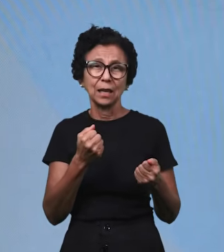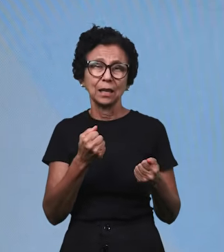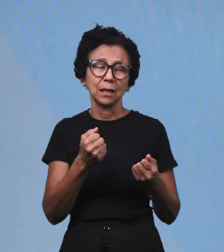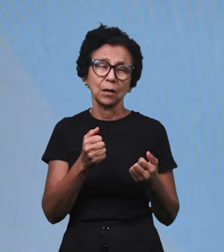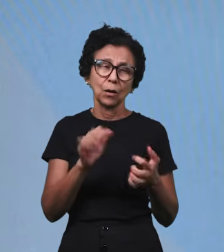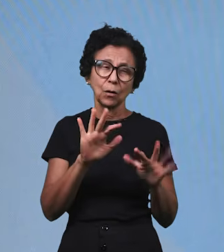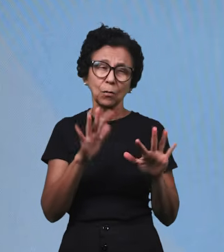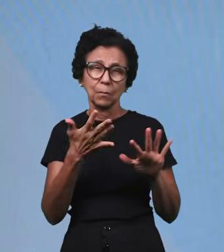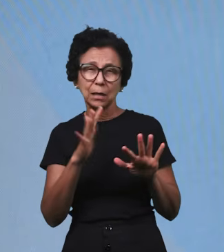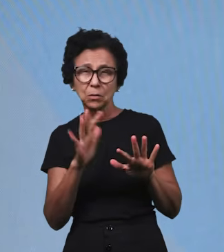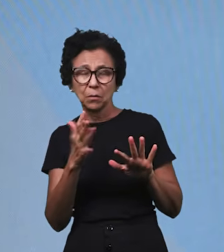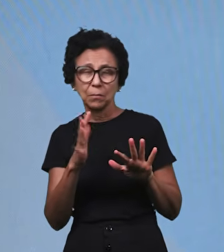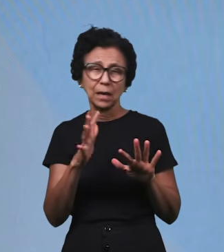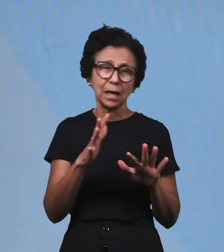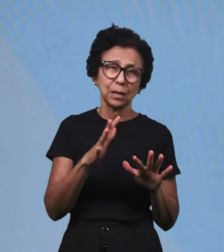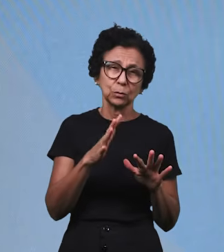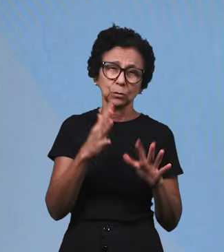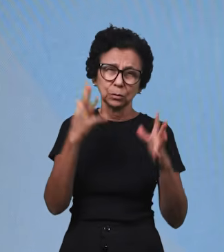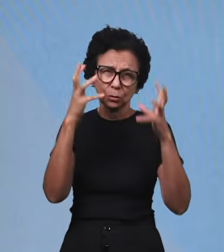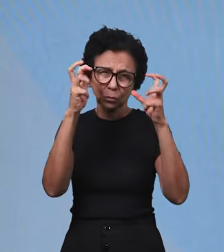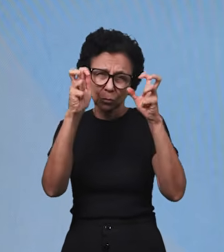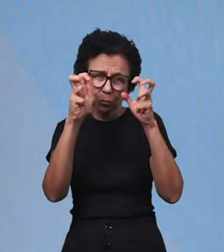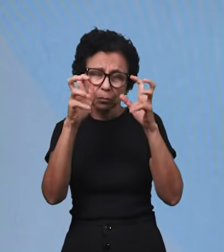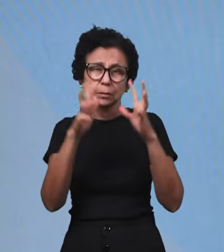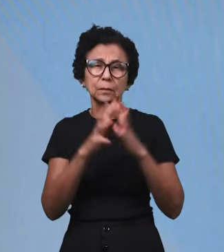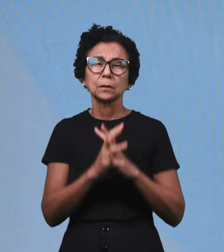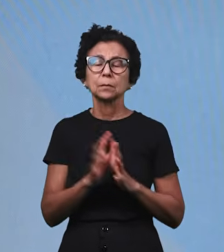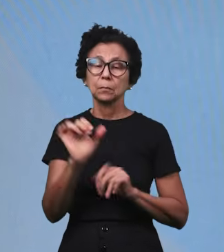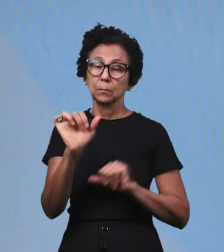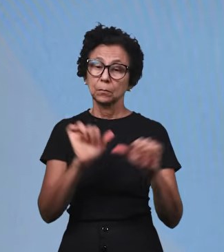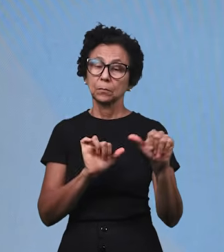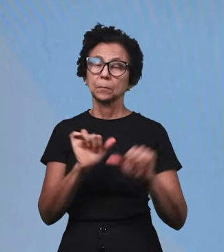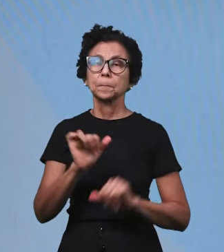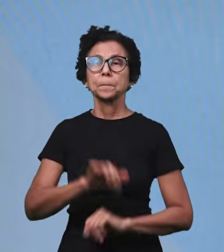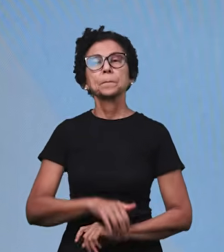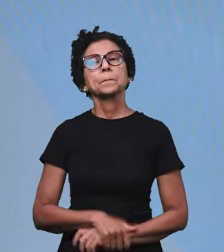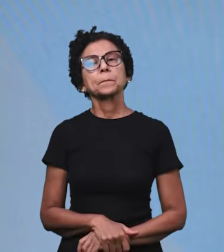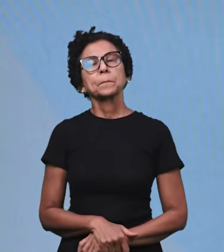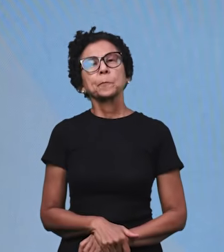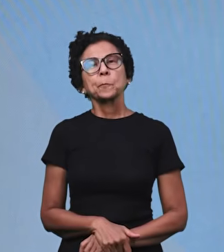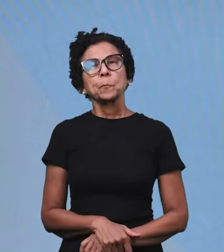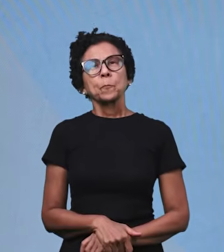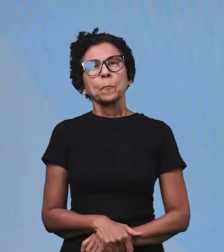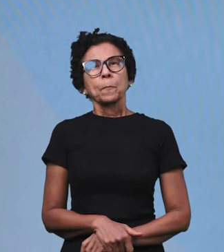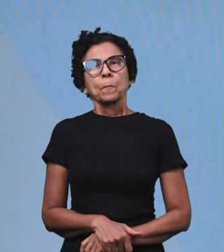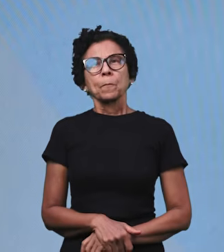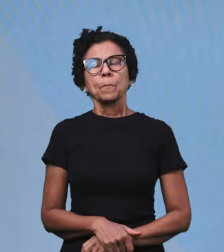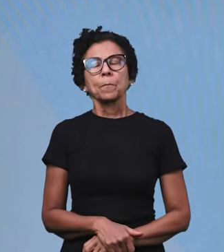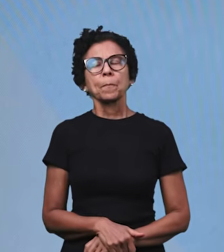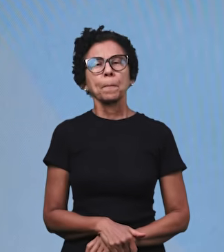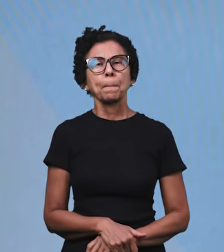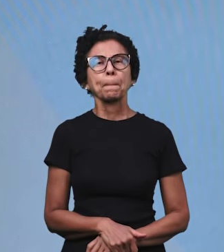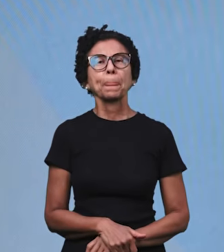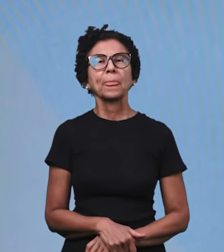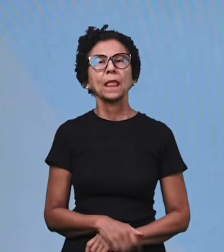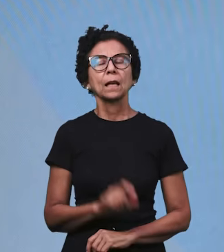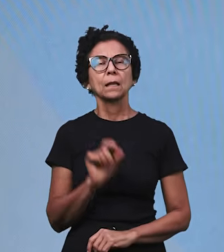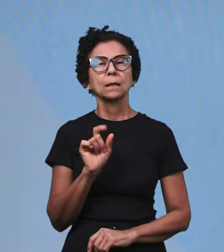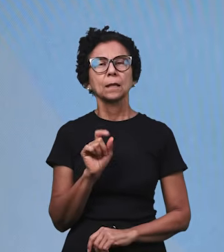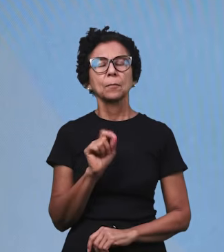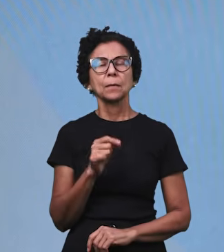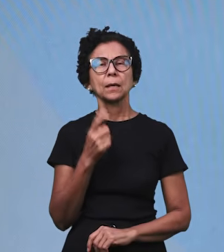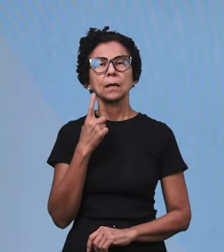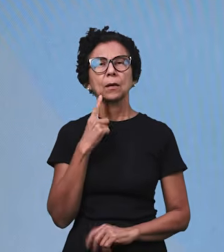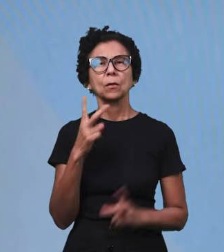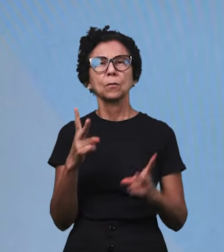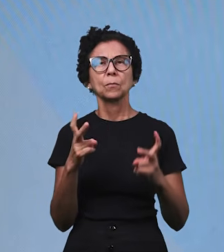avermelhada, são sinais de que deve ter alguma alteração nessa urina, né? E outros sintomas que a gente vê muito